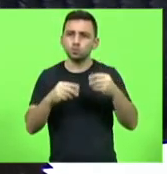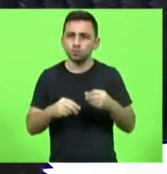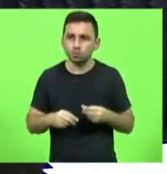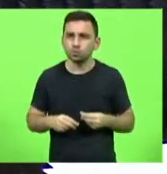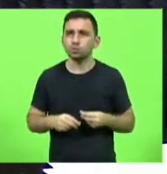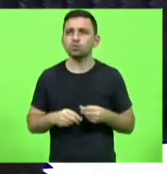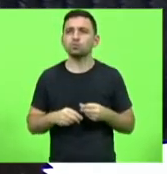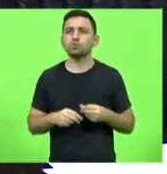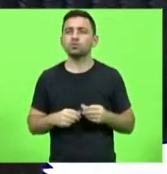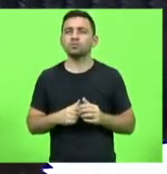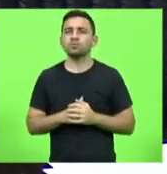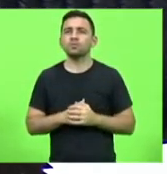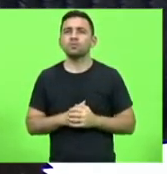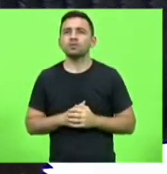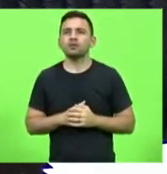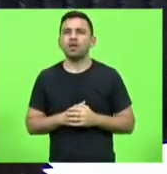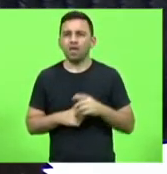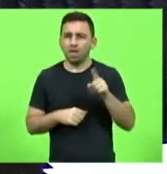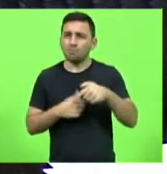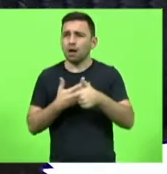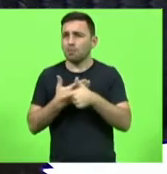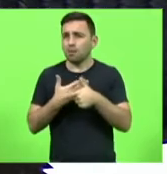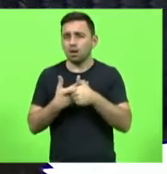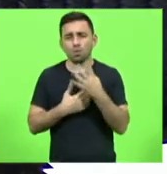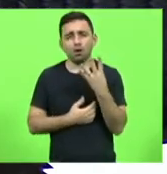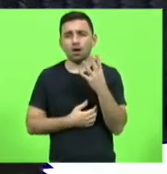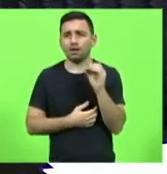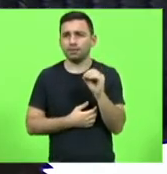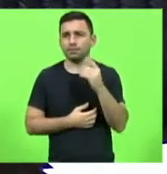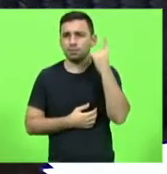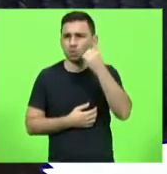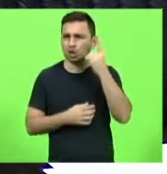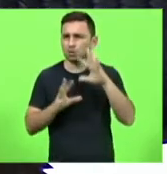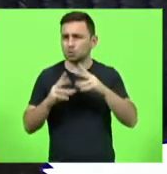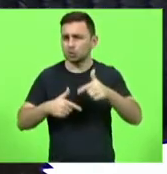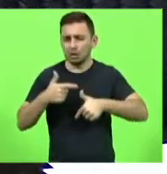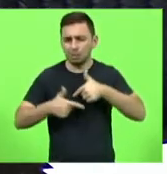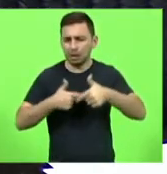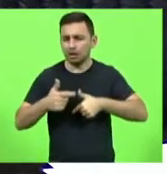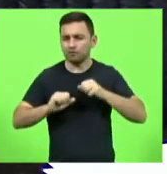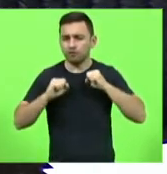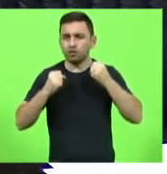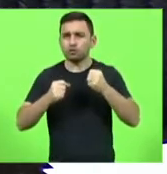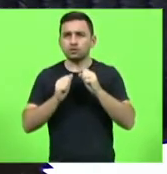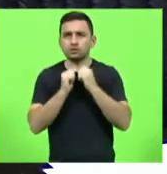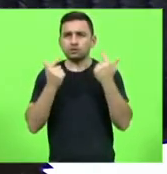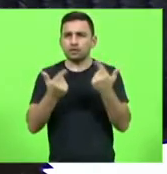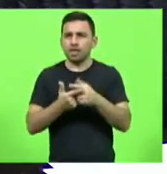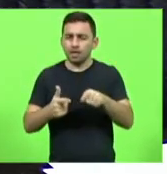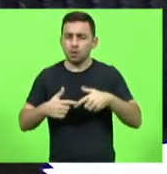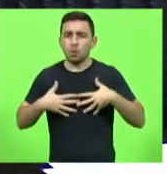deputado Alba. E é o papel, os 40 que sempre eu vejo são trabalhadores, o parlamento catarinense nos dá orgulho.